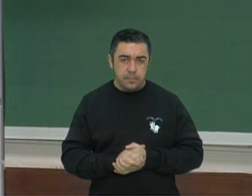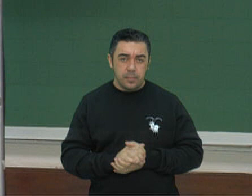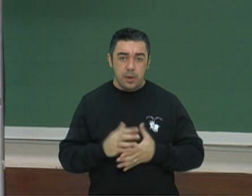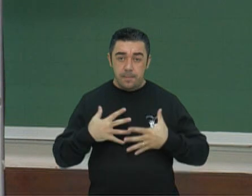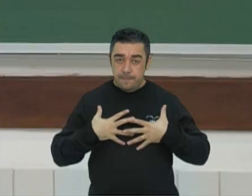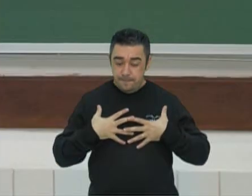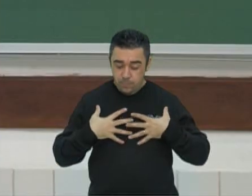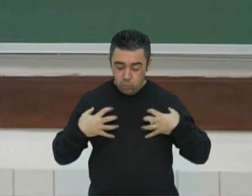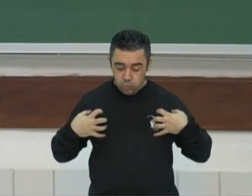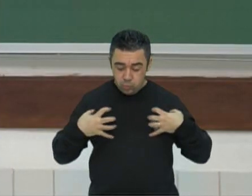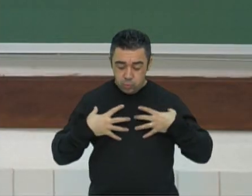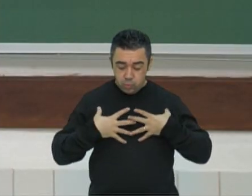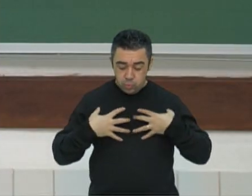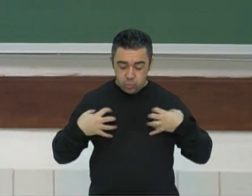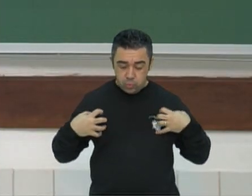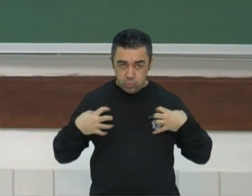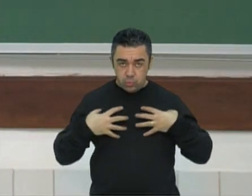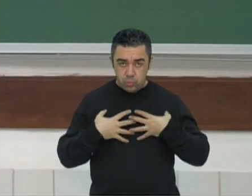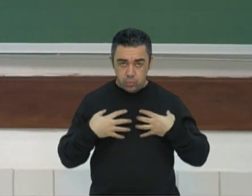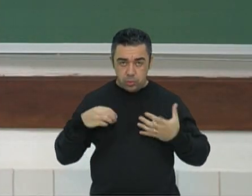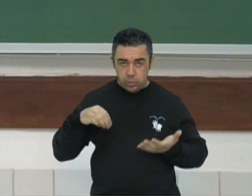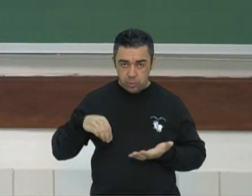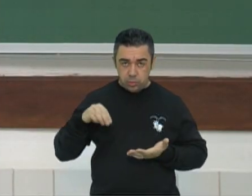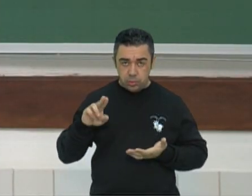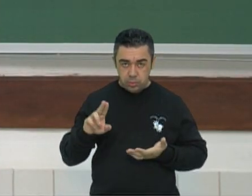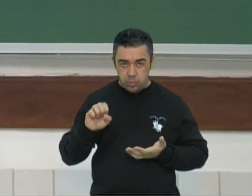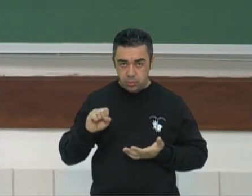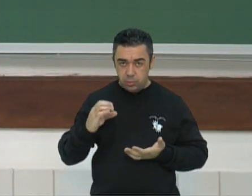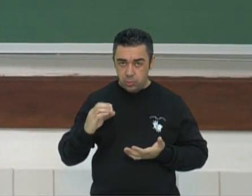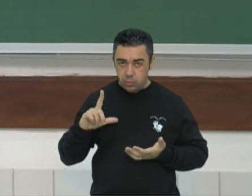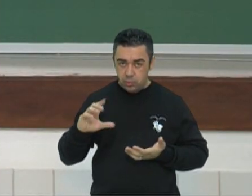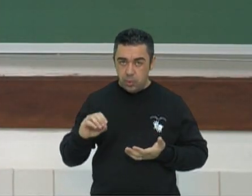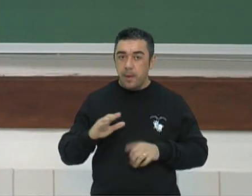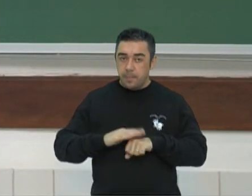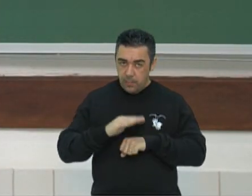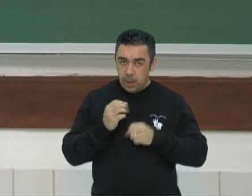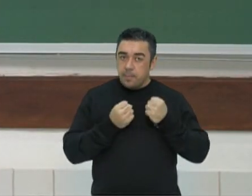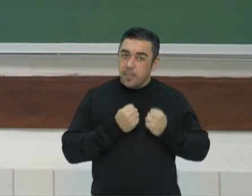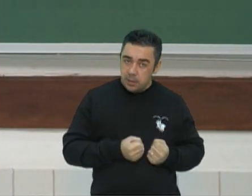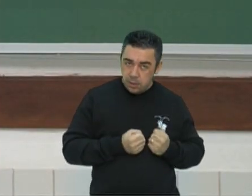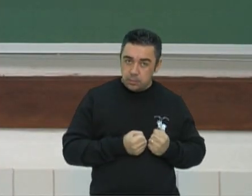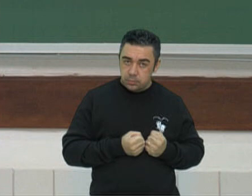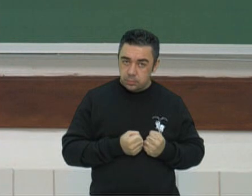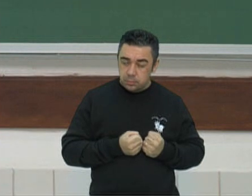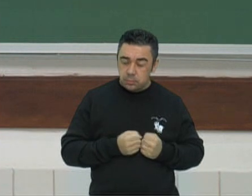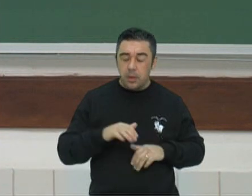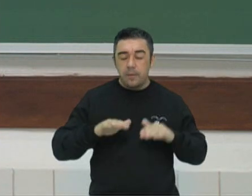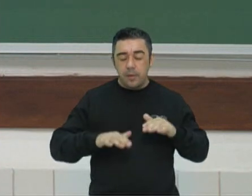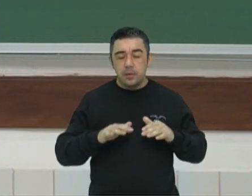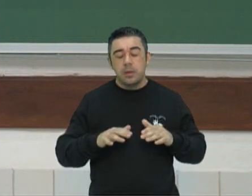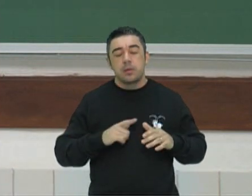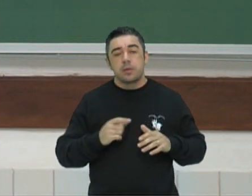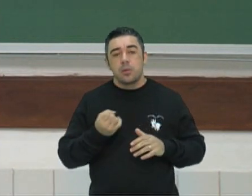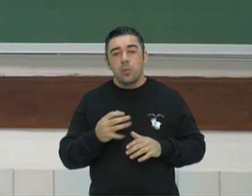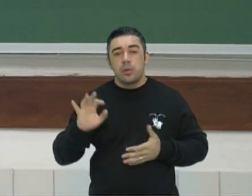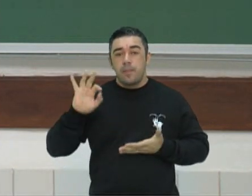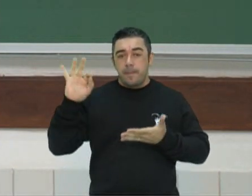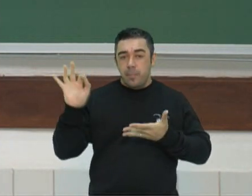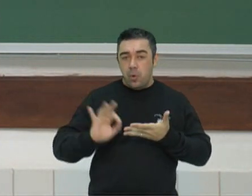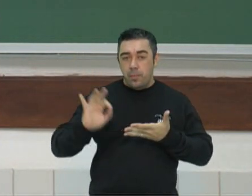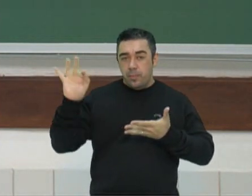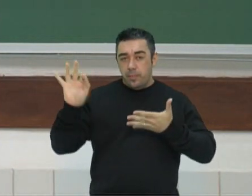Músculo, né, tecido muscular, ele pesa mais do que o tecido adiposo. Então, assim, nas mesmas proporções, assim, se uma